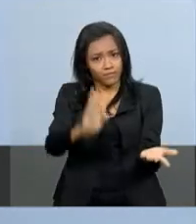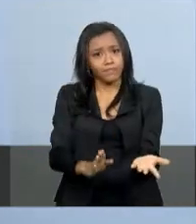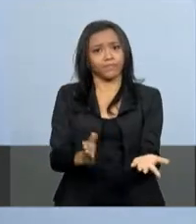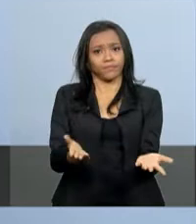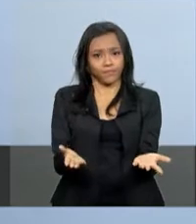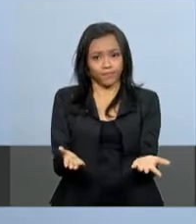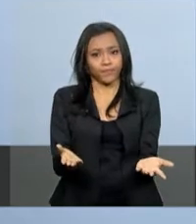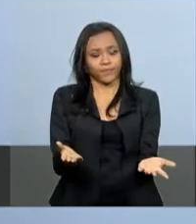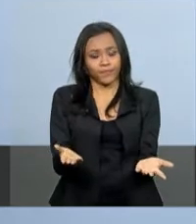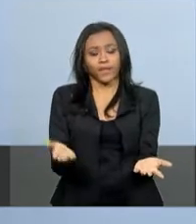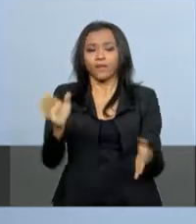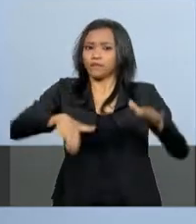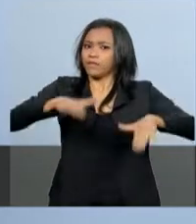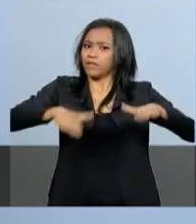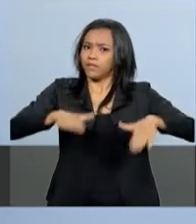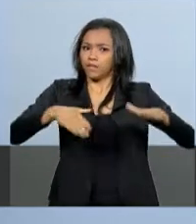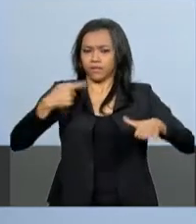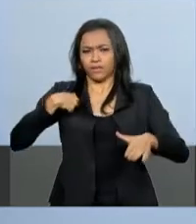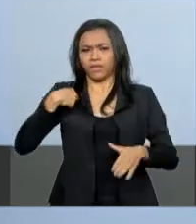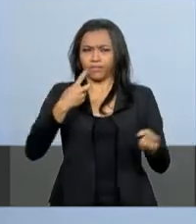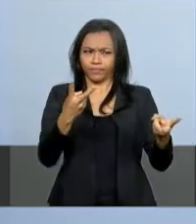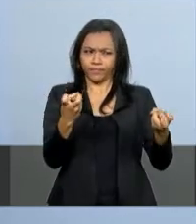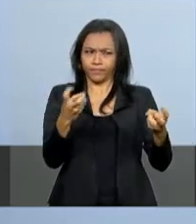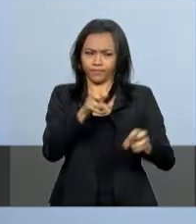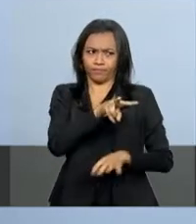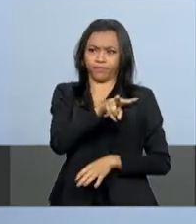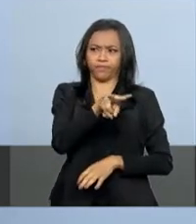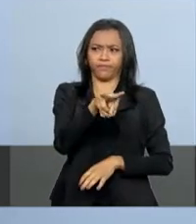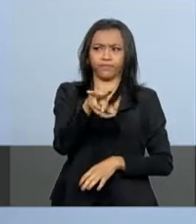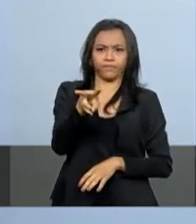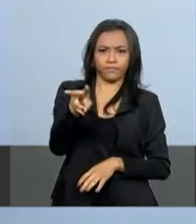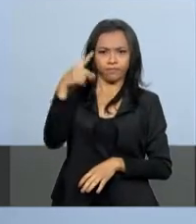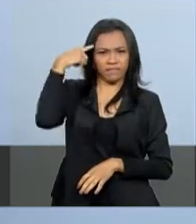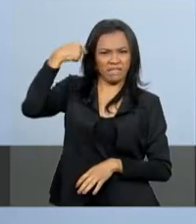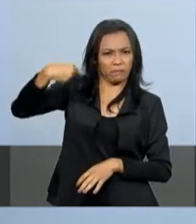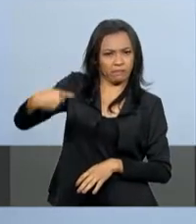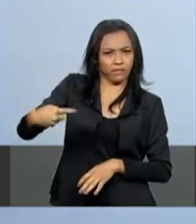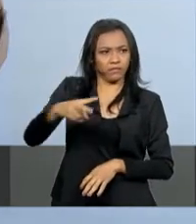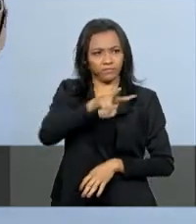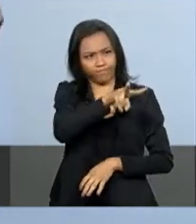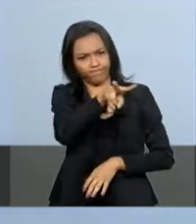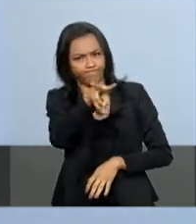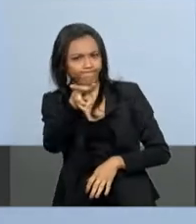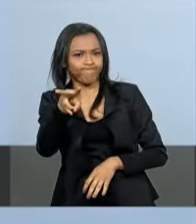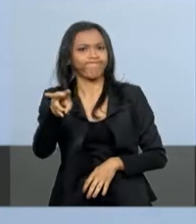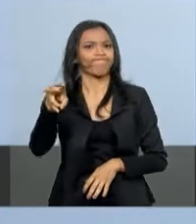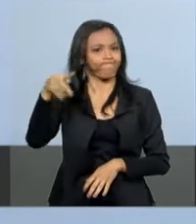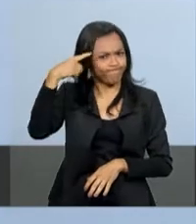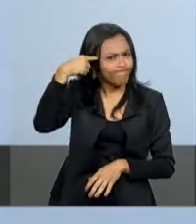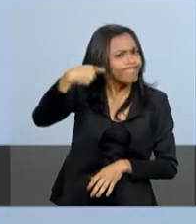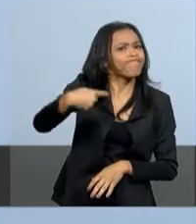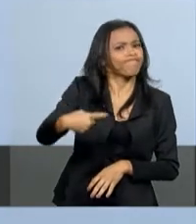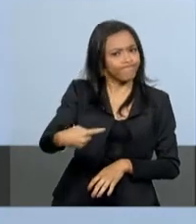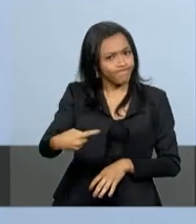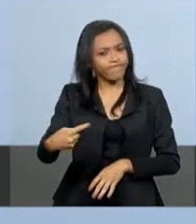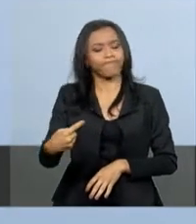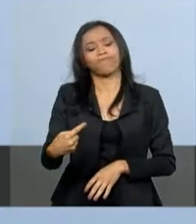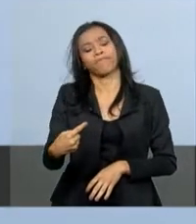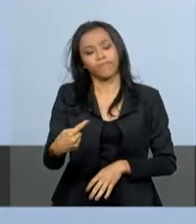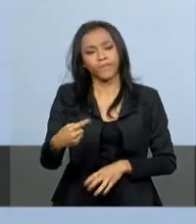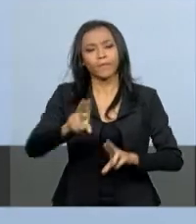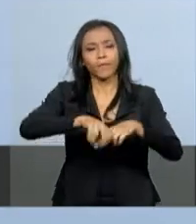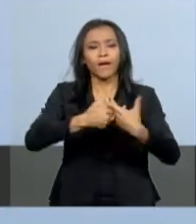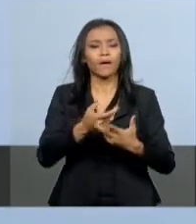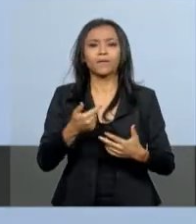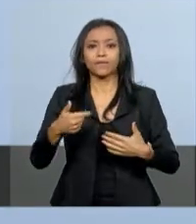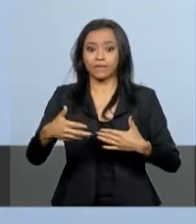muitas muitas vezes eu vejo uma um certo pessimismo especialmente com vênus em função das eleições